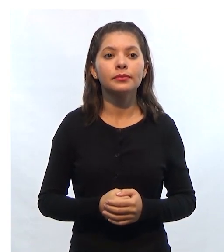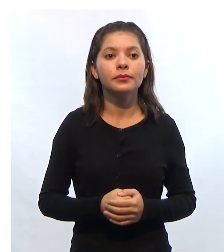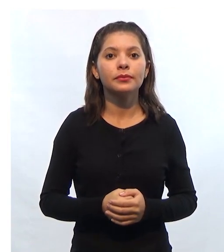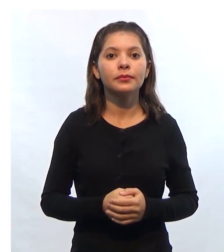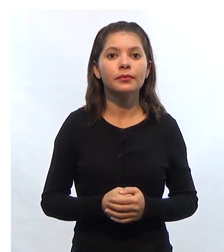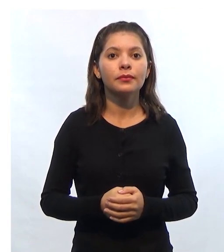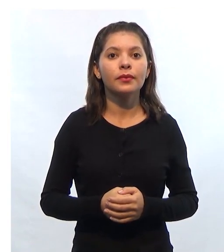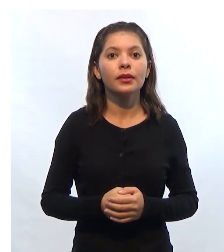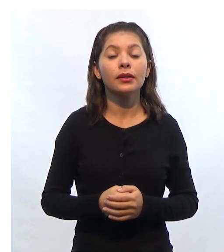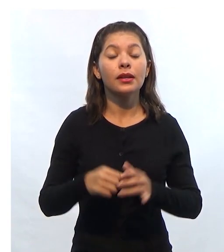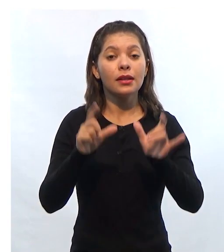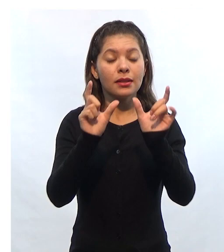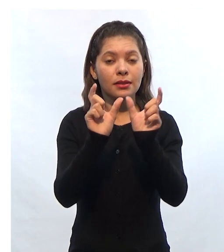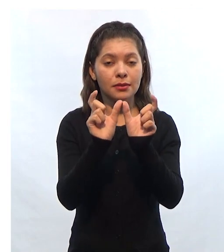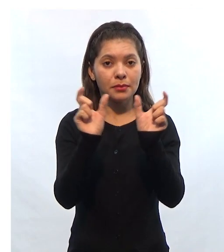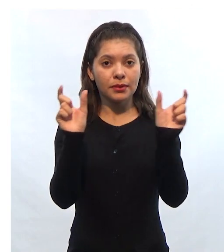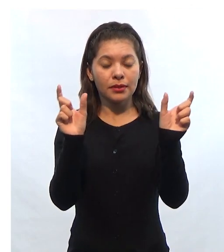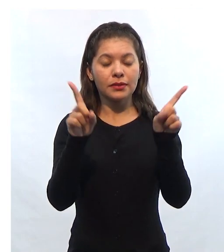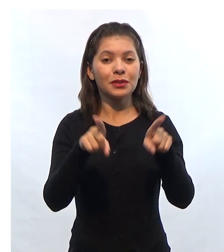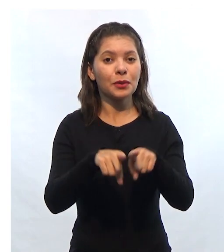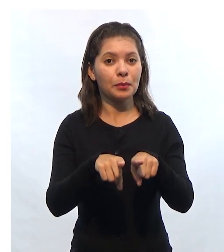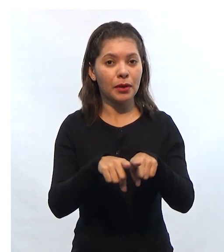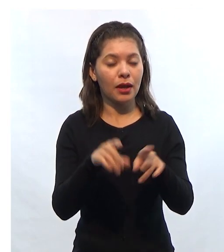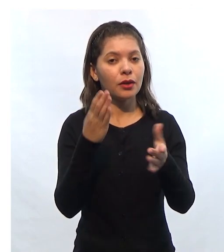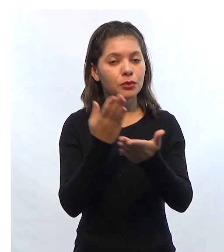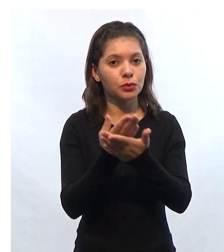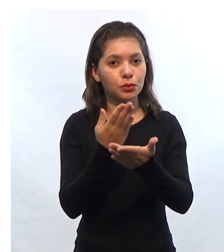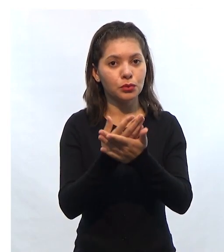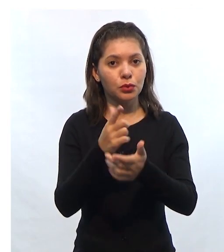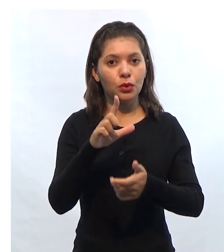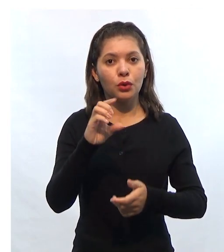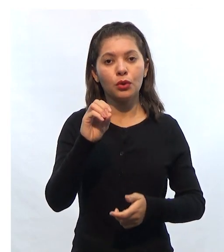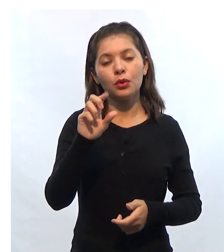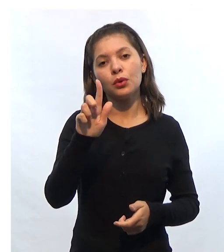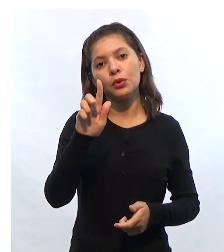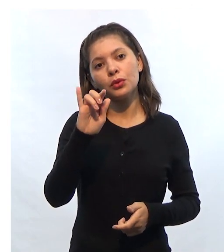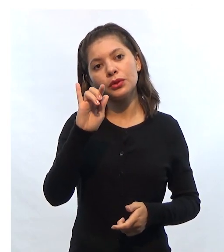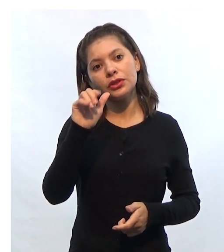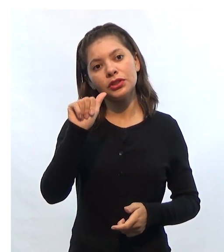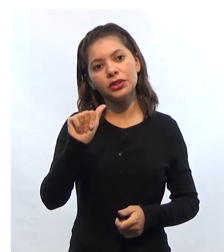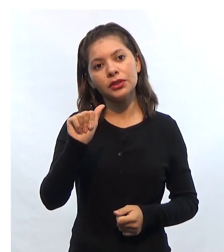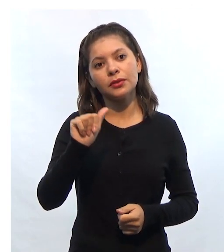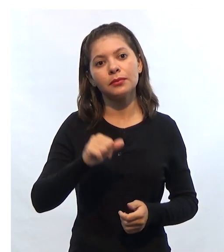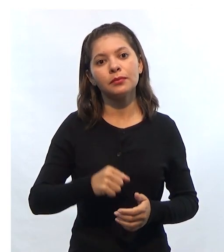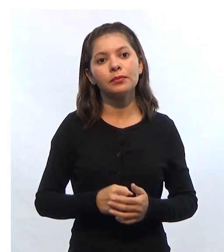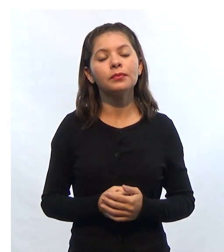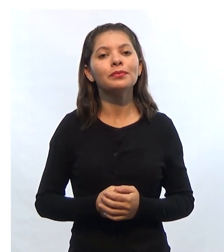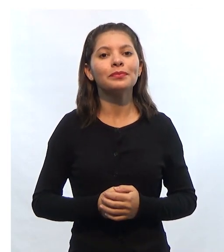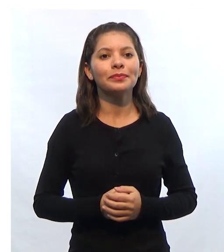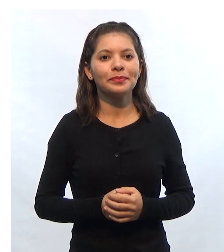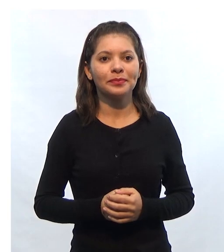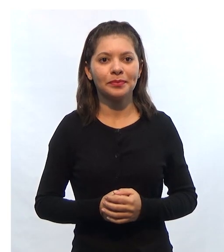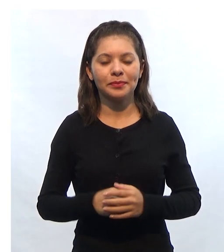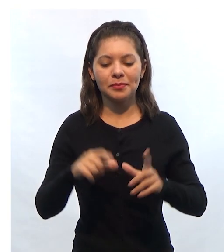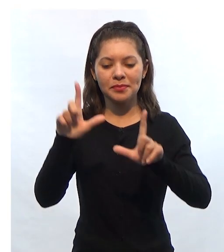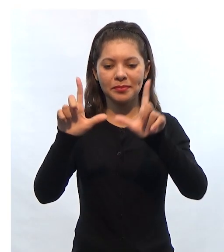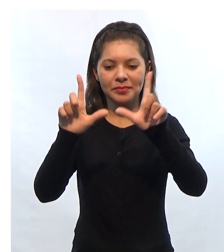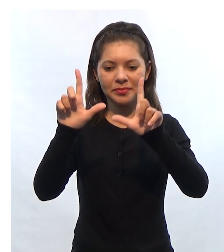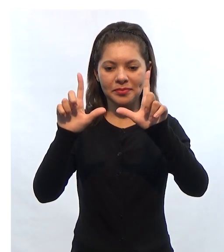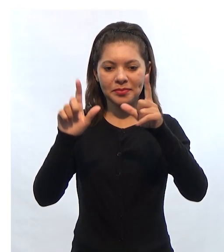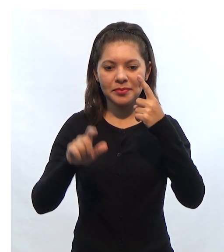nossas origens das palavras, também a gente tem que isso é estudo, né? Então, mercadologia é o estudo do